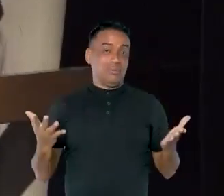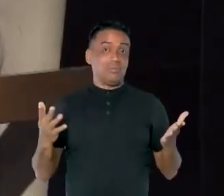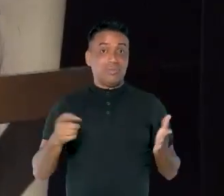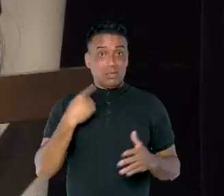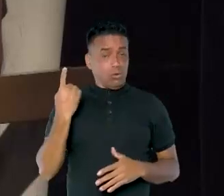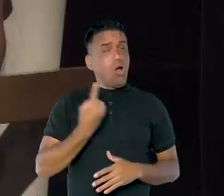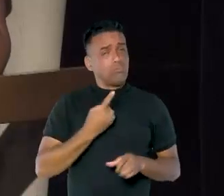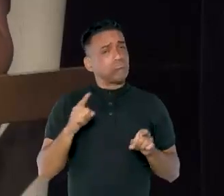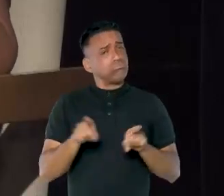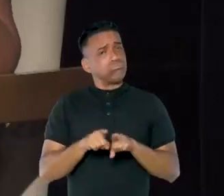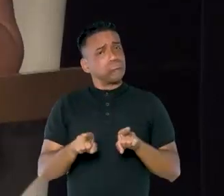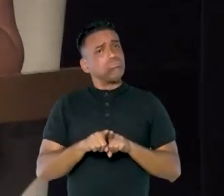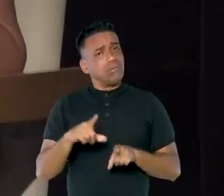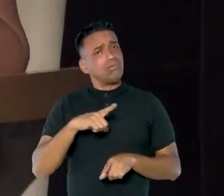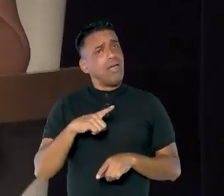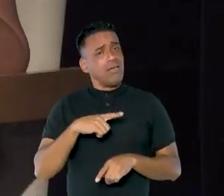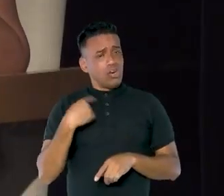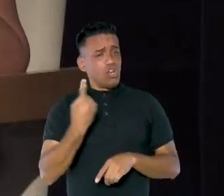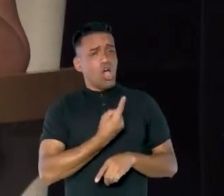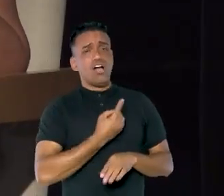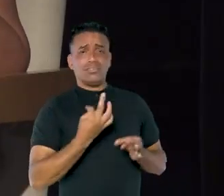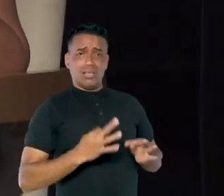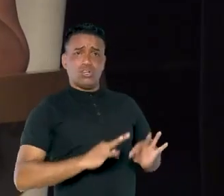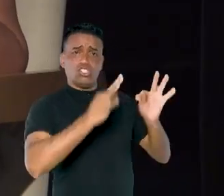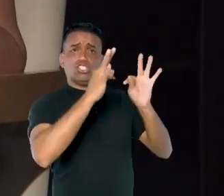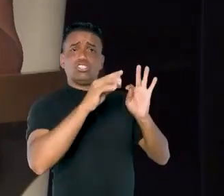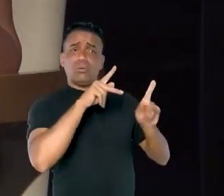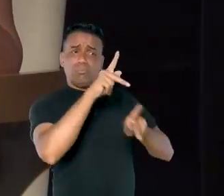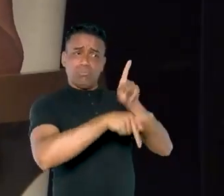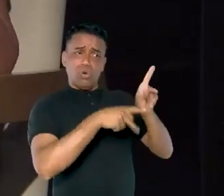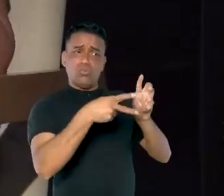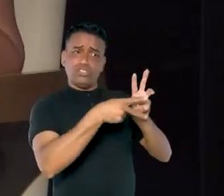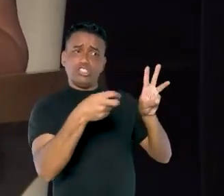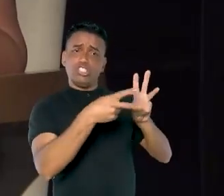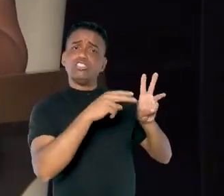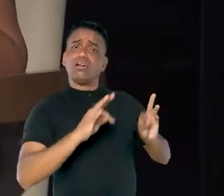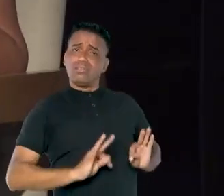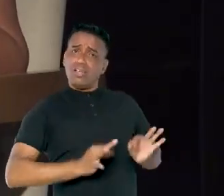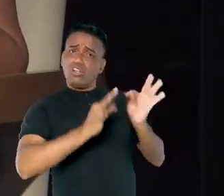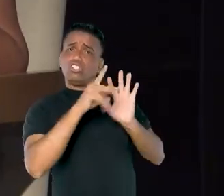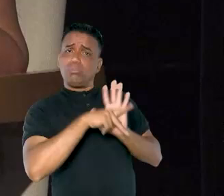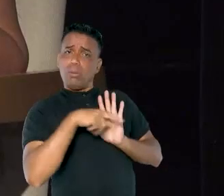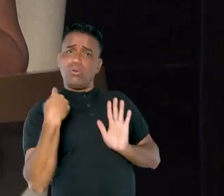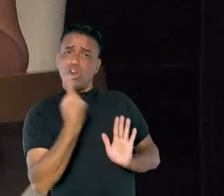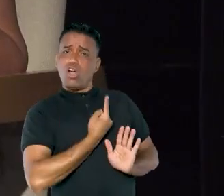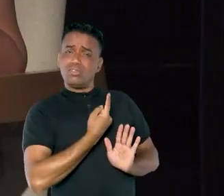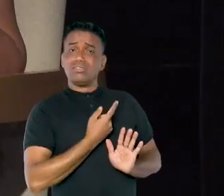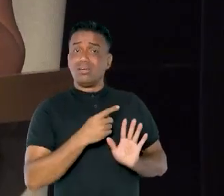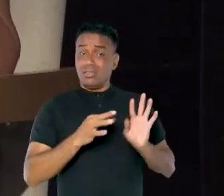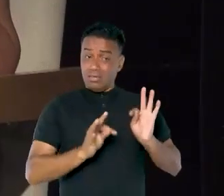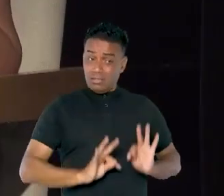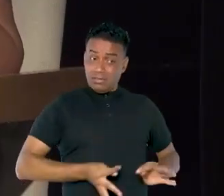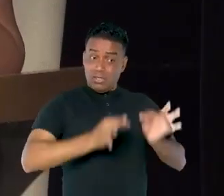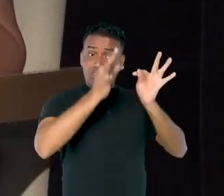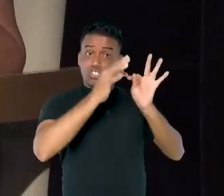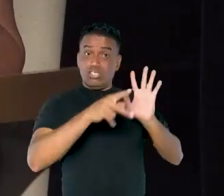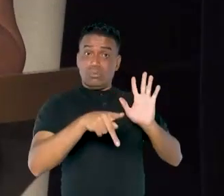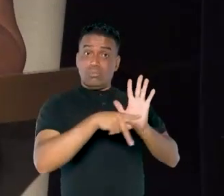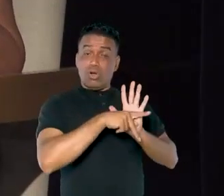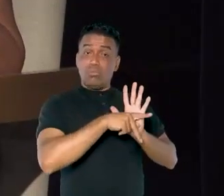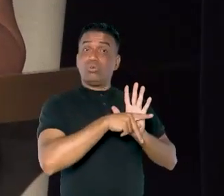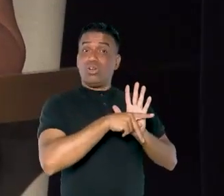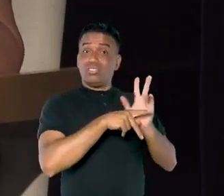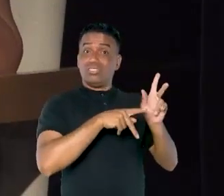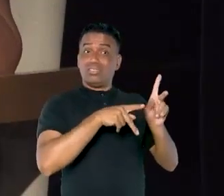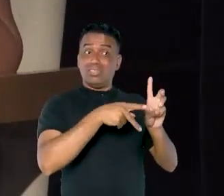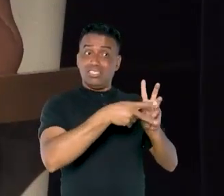também temos nossas tecnologias indígenas, né? Então, nossas tecnologias indígenas são as nossas